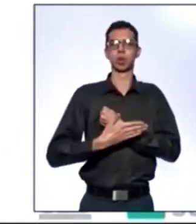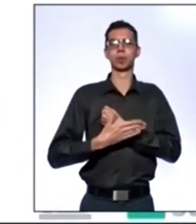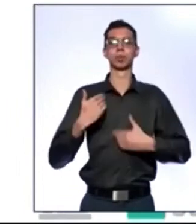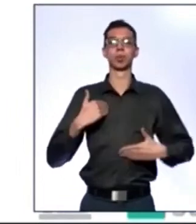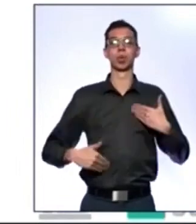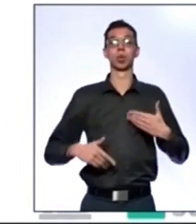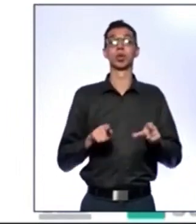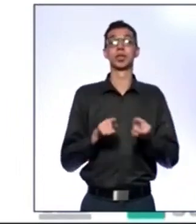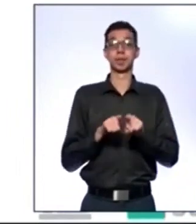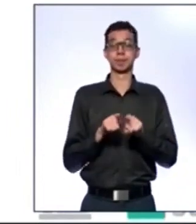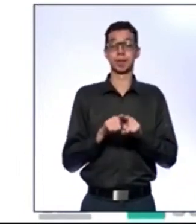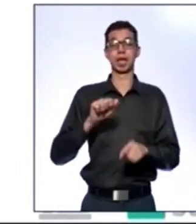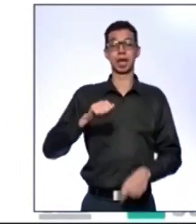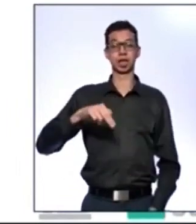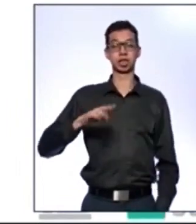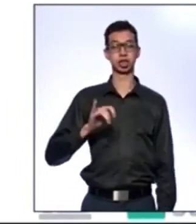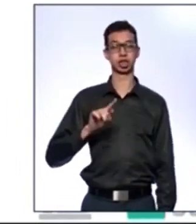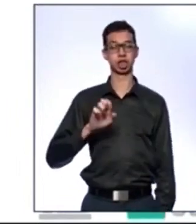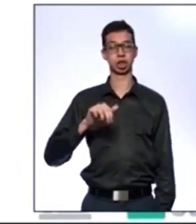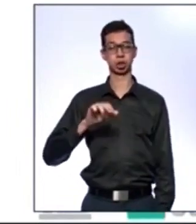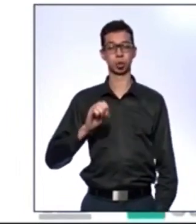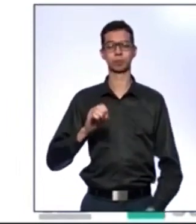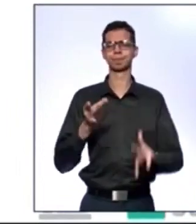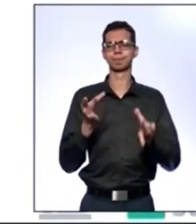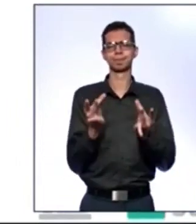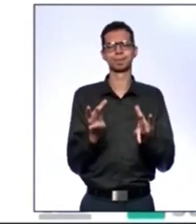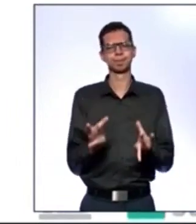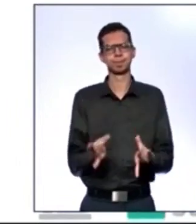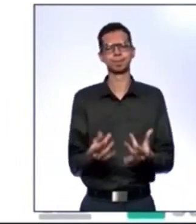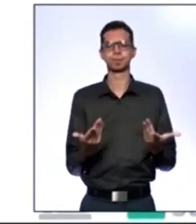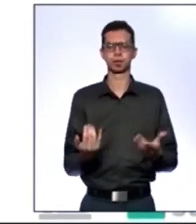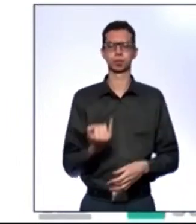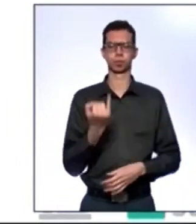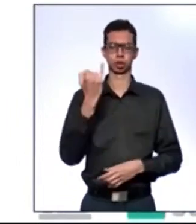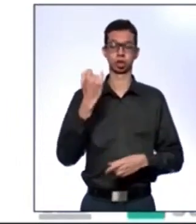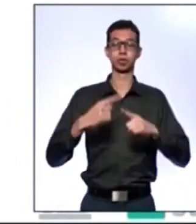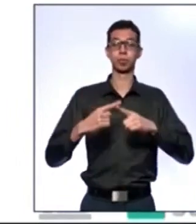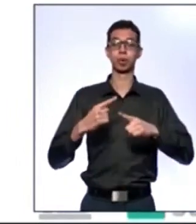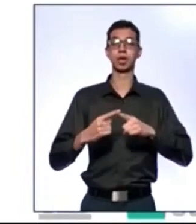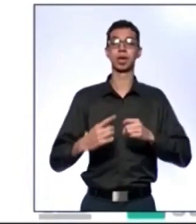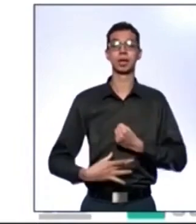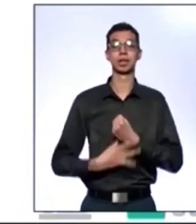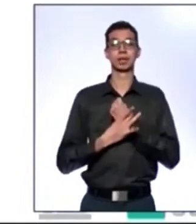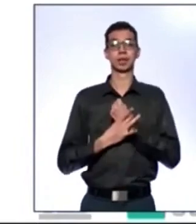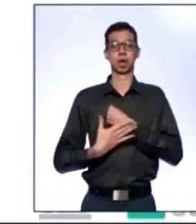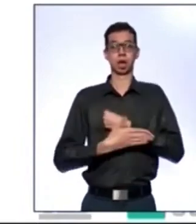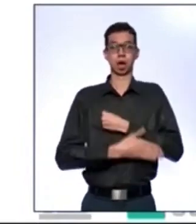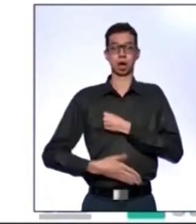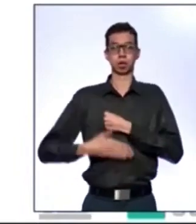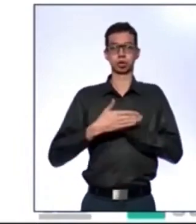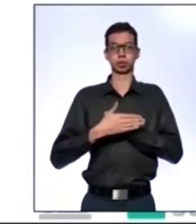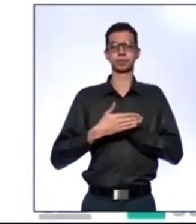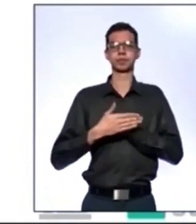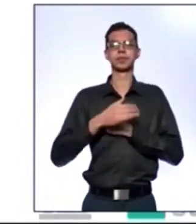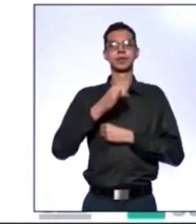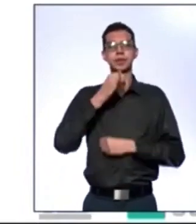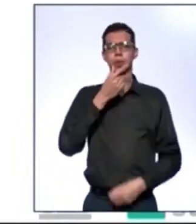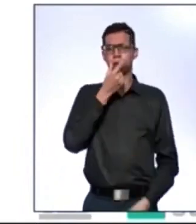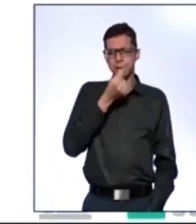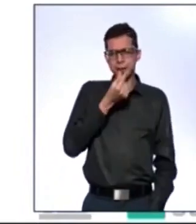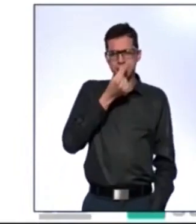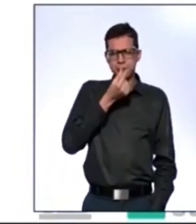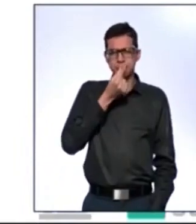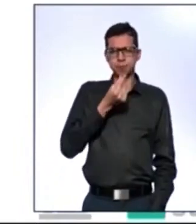especificidade. Isso é algo extremamente importante, porque o anticorpo que você produz contra a gripe não